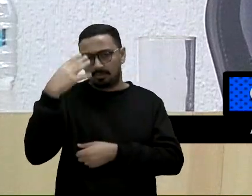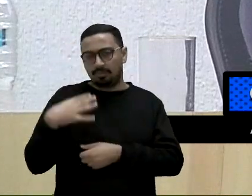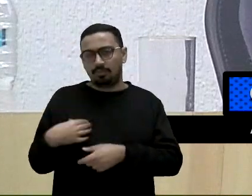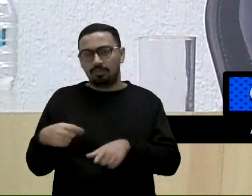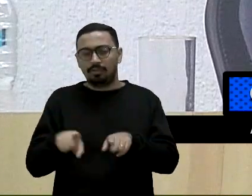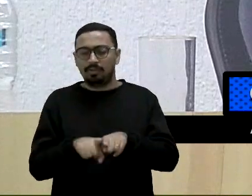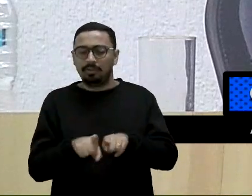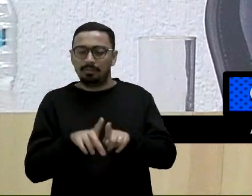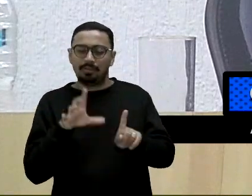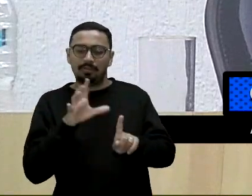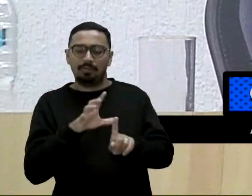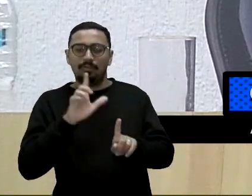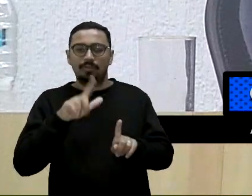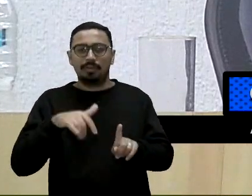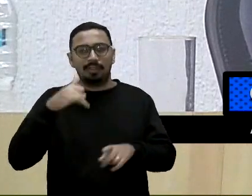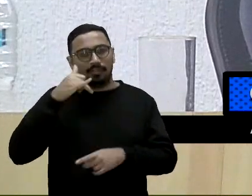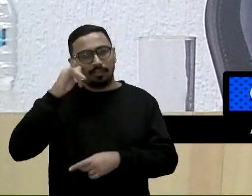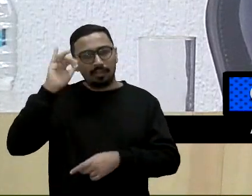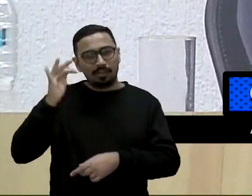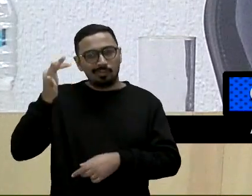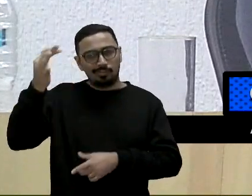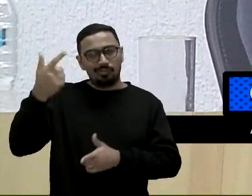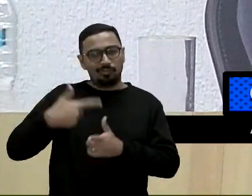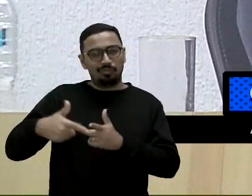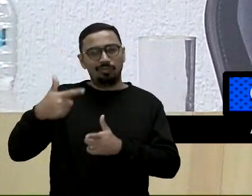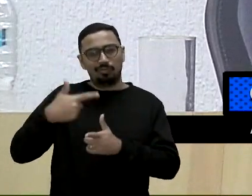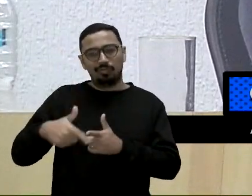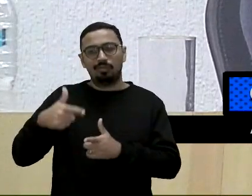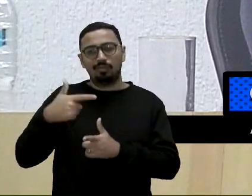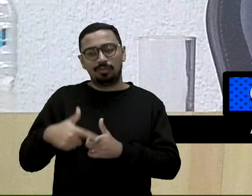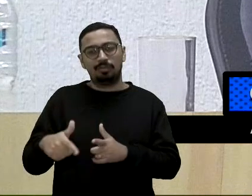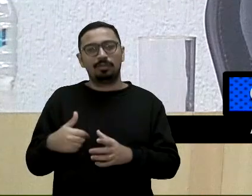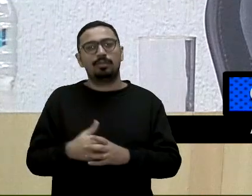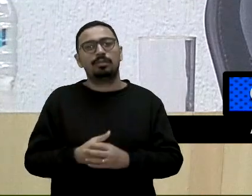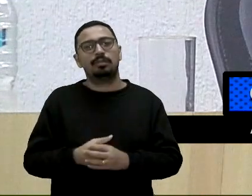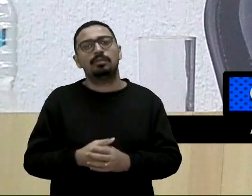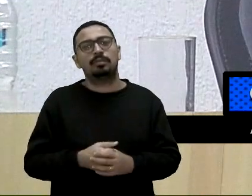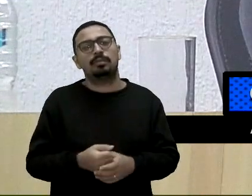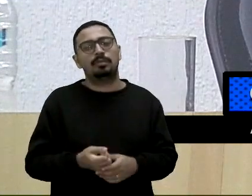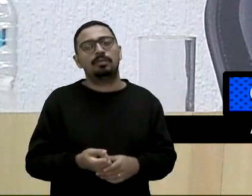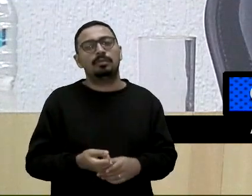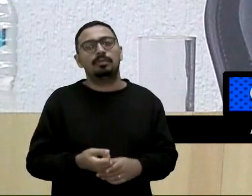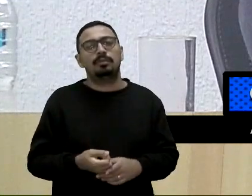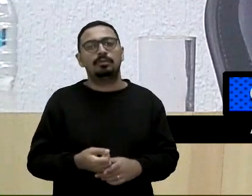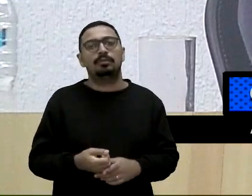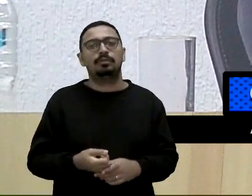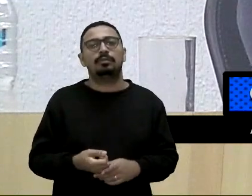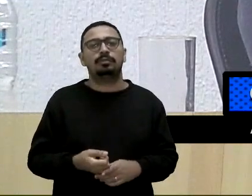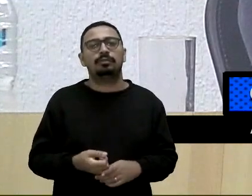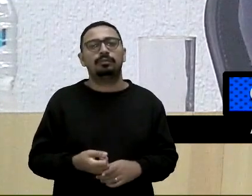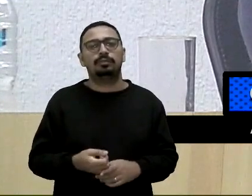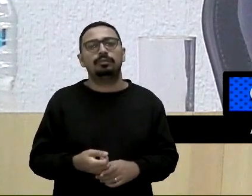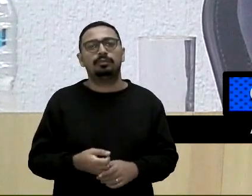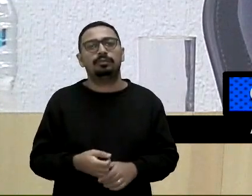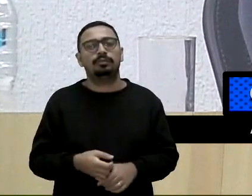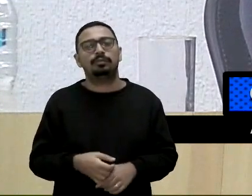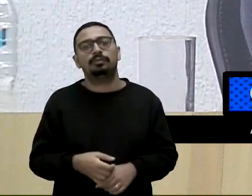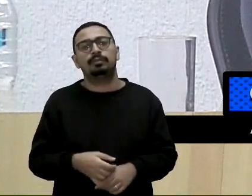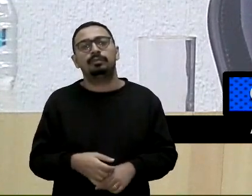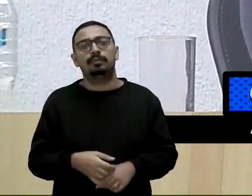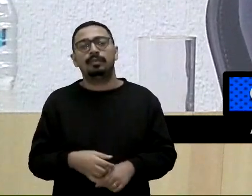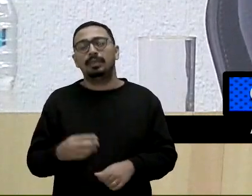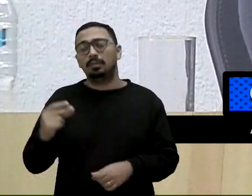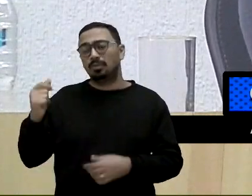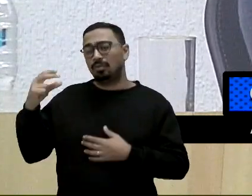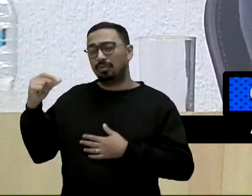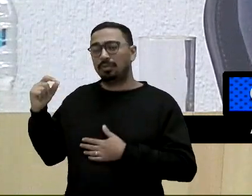E isso evita futuros problemas, né? Uma diversidade de futuros problemas. A psicologia, há muito tempo,